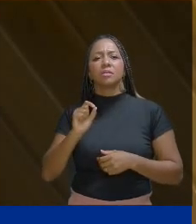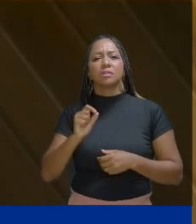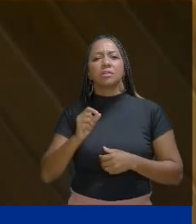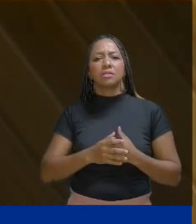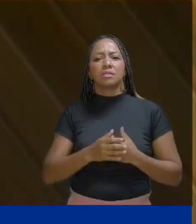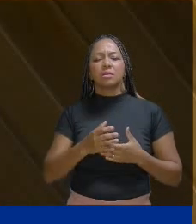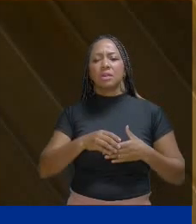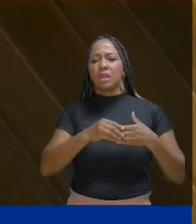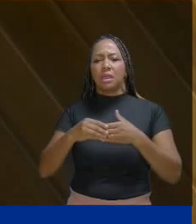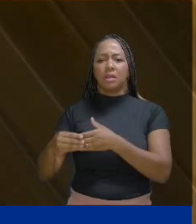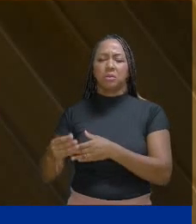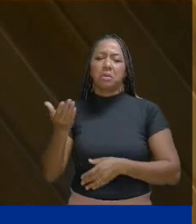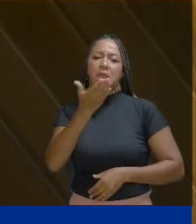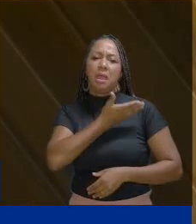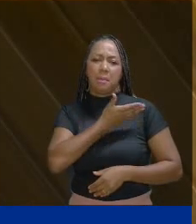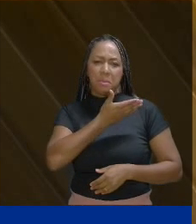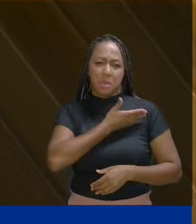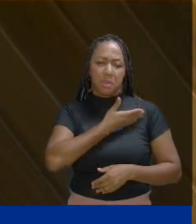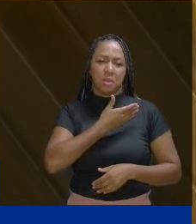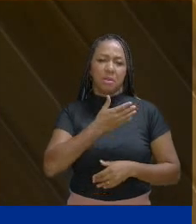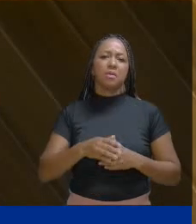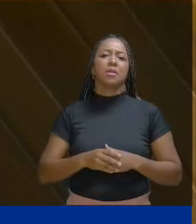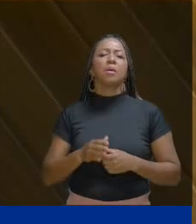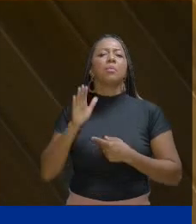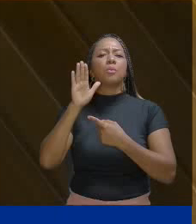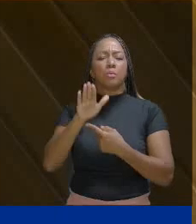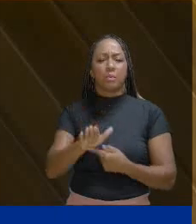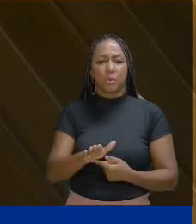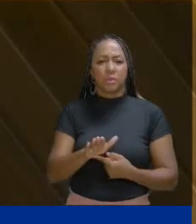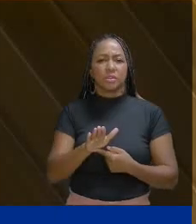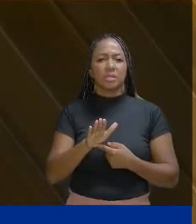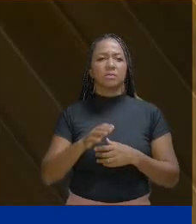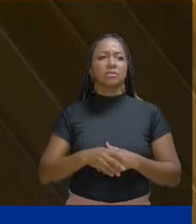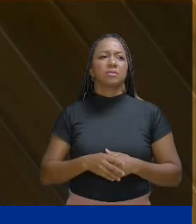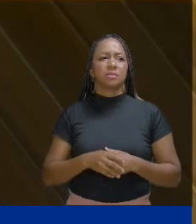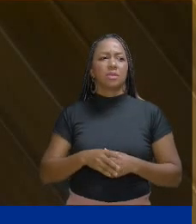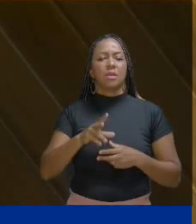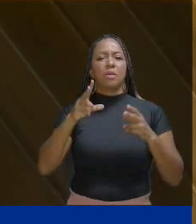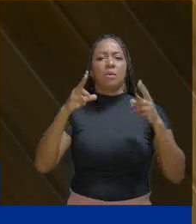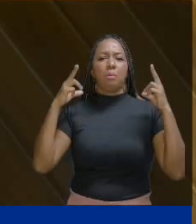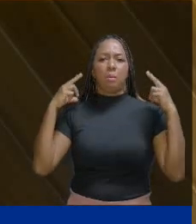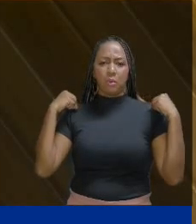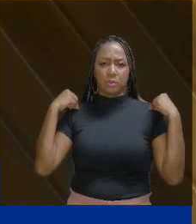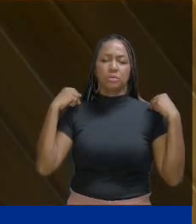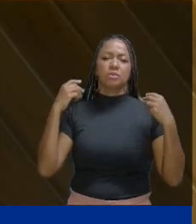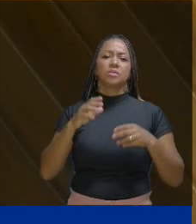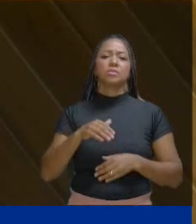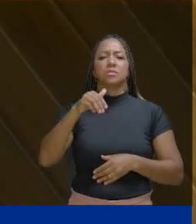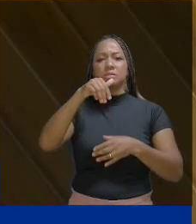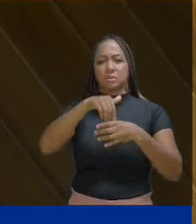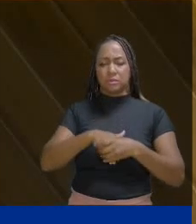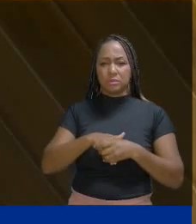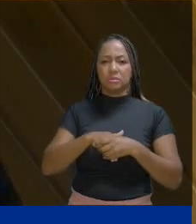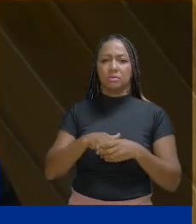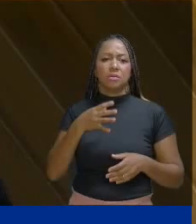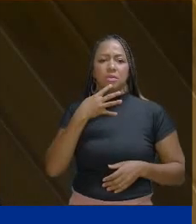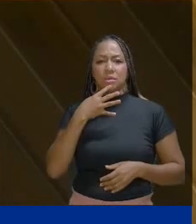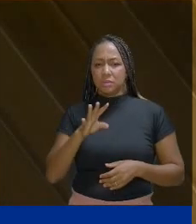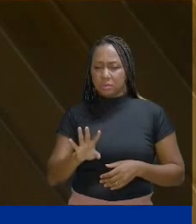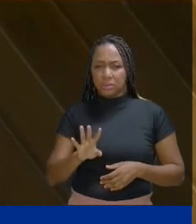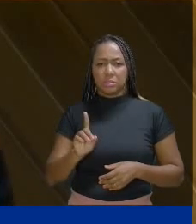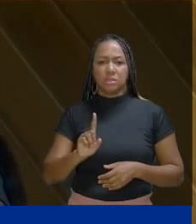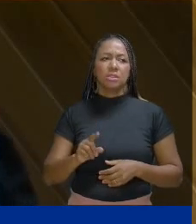de carona a amigos, pois ficou demonstrado que o motorista e os eleitores nem se